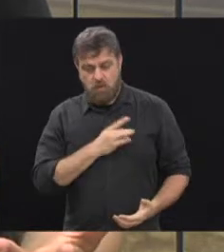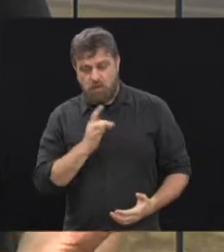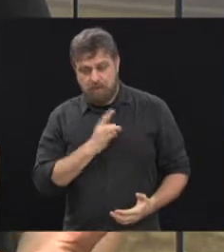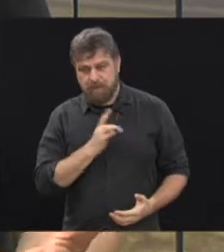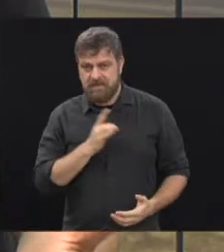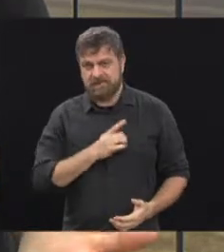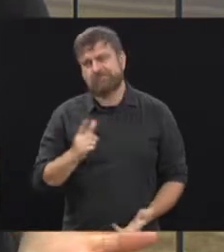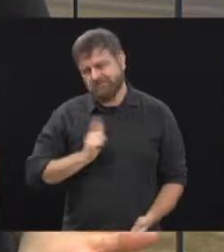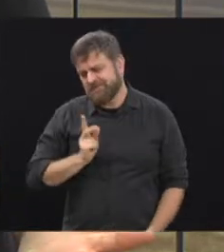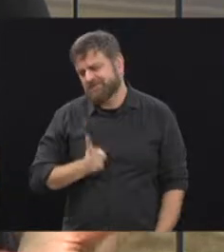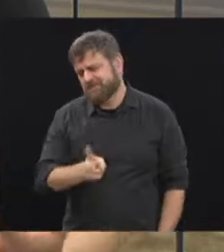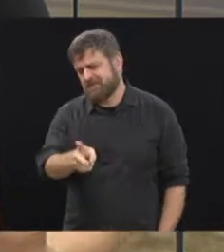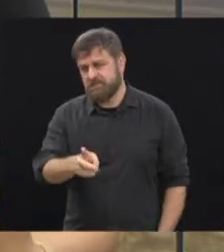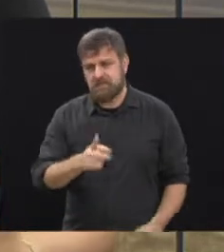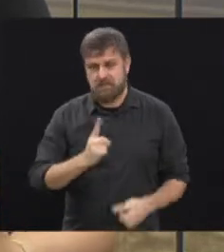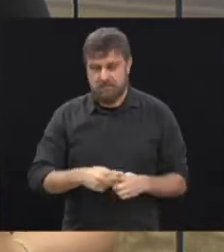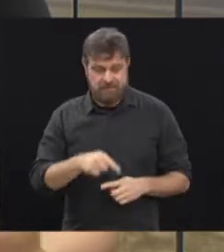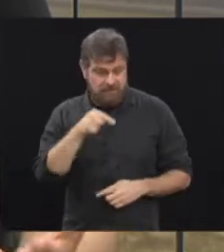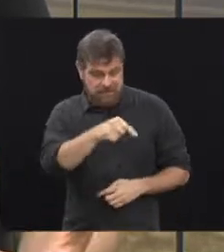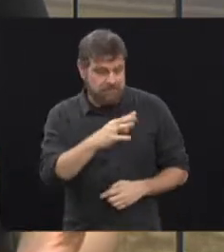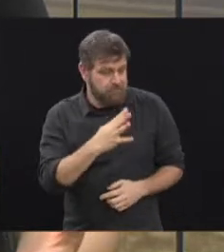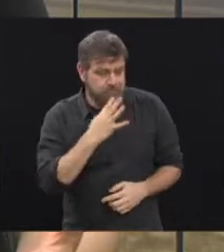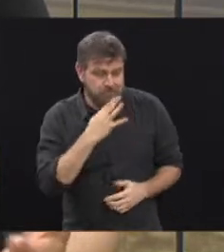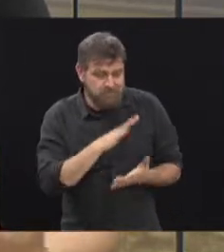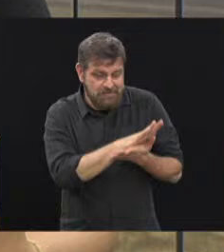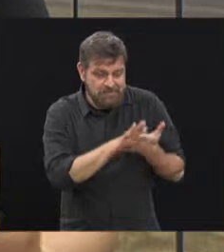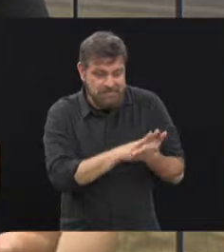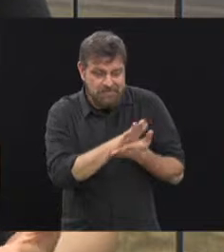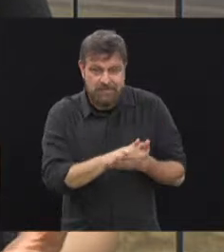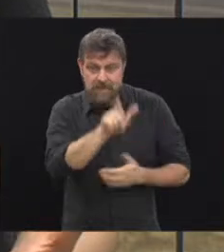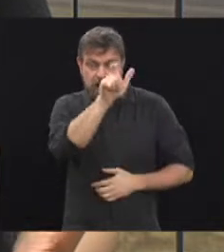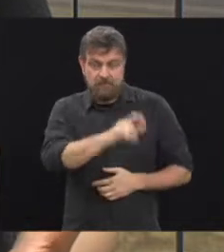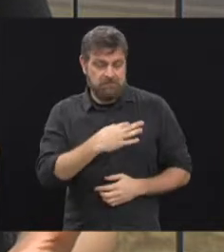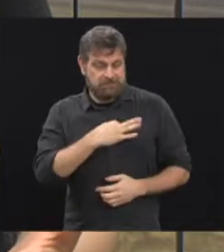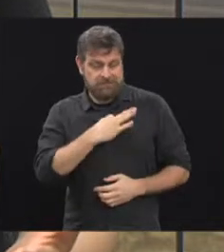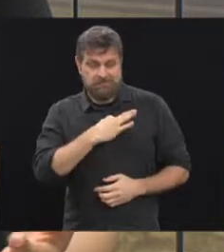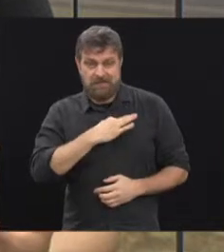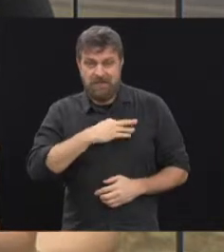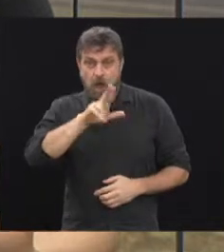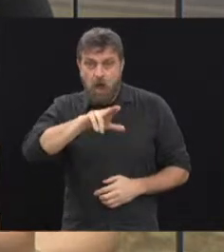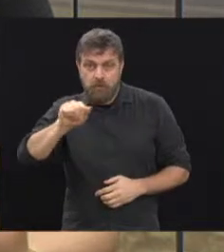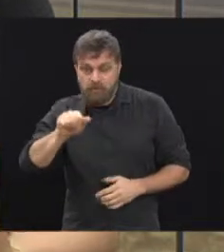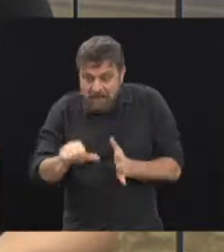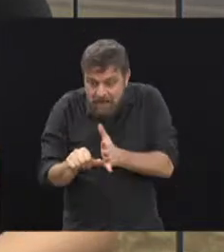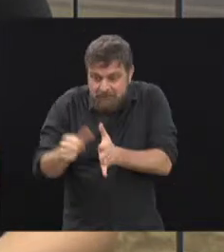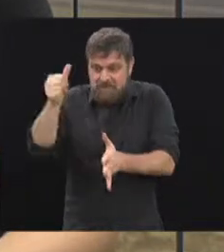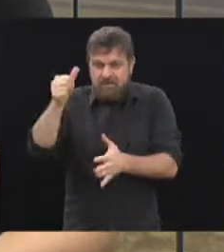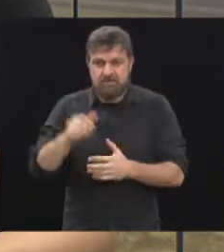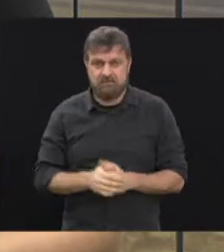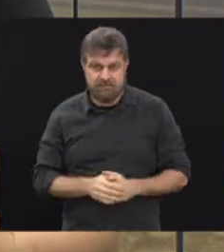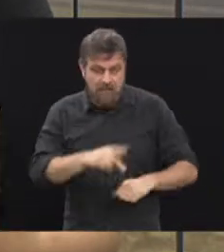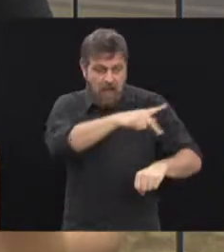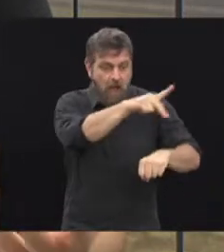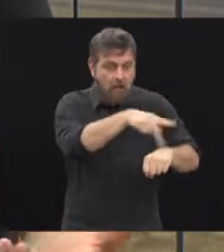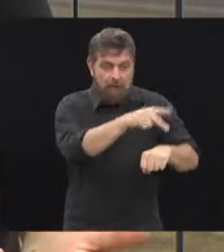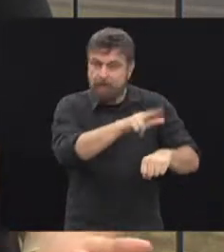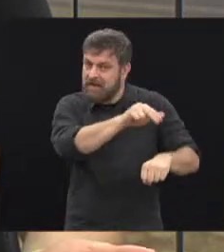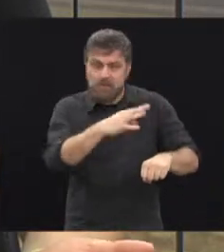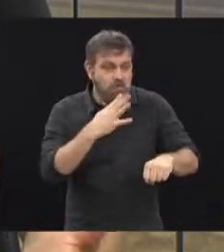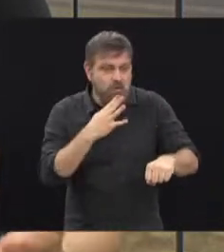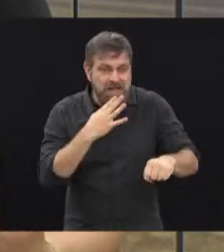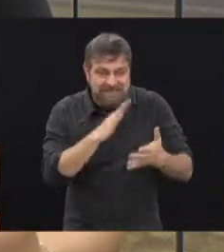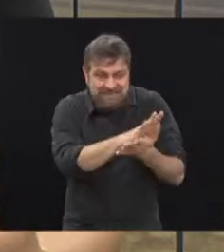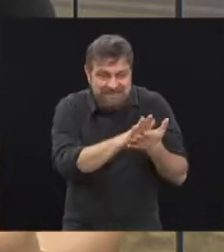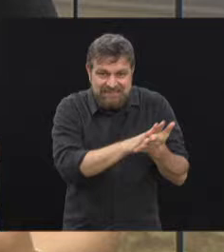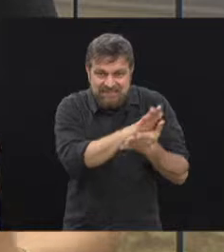e o medo sempre vai ter, porque na realidade tudo é desconhecido. Quem nunca fez o trabalho voluntário está fazendo isso pela primeira vez num país que